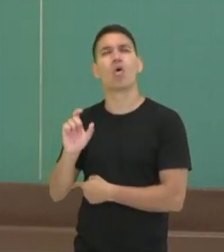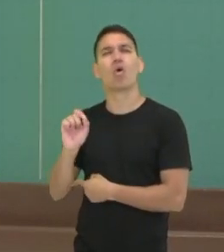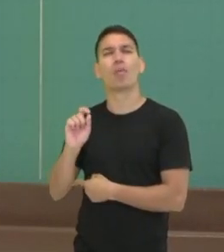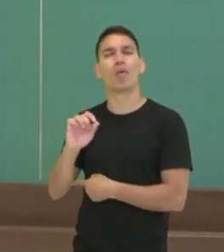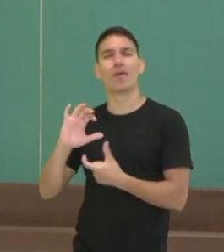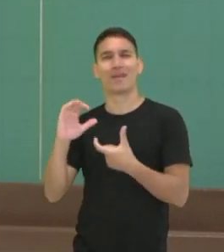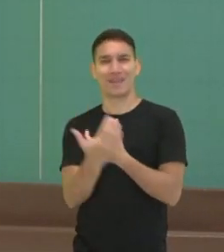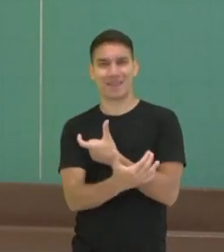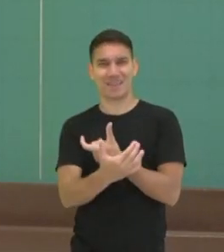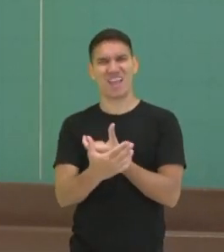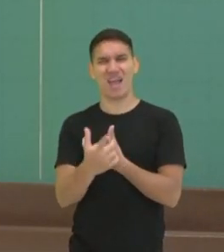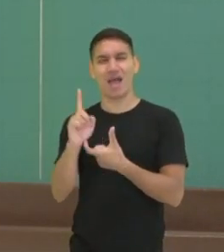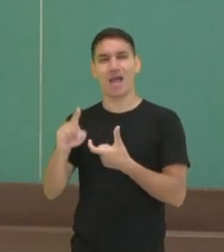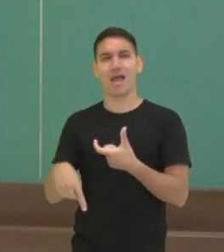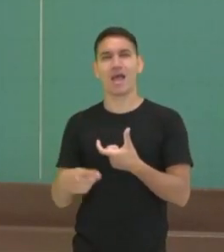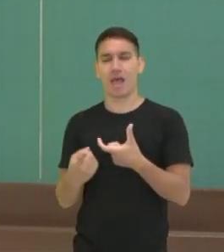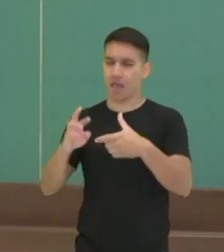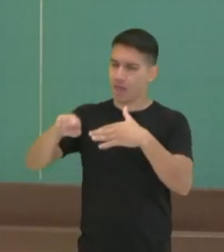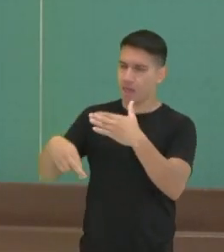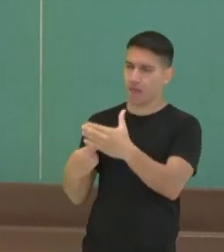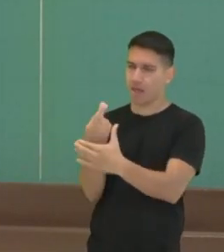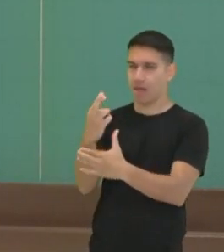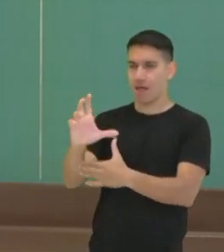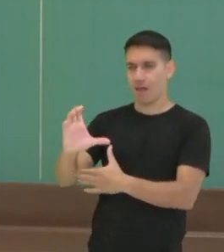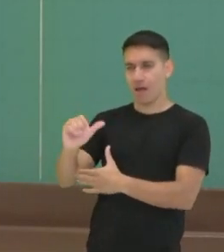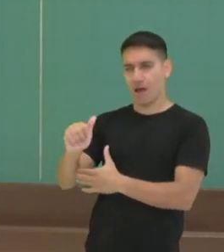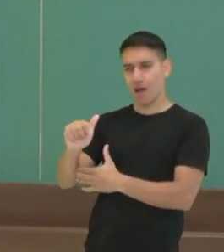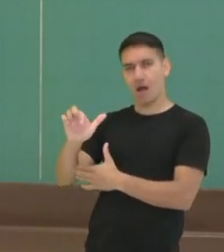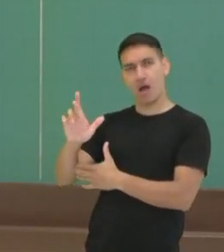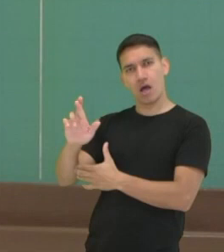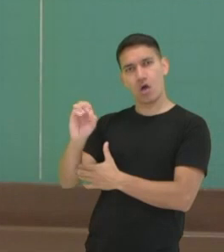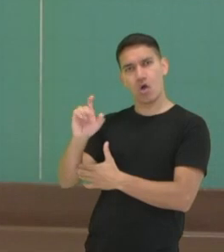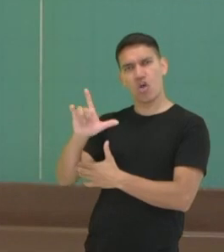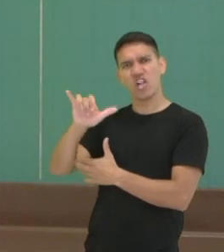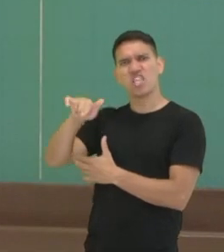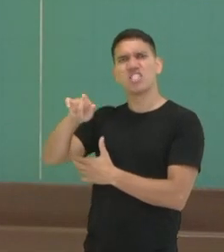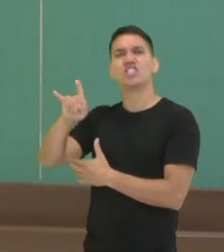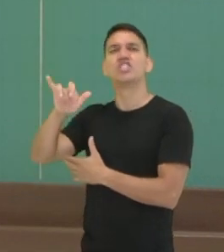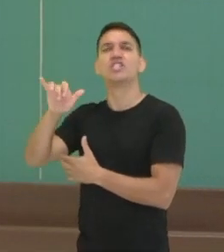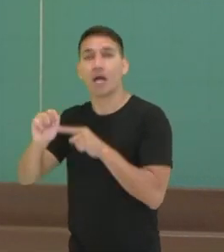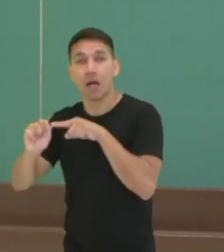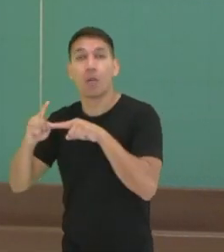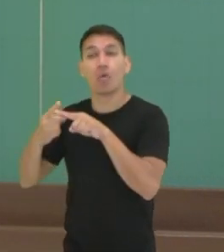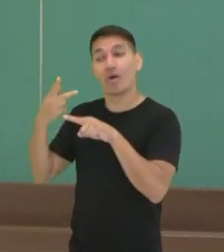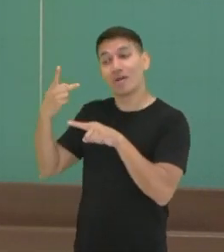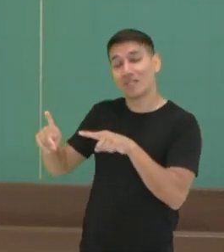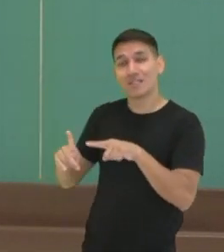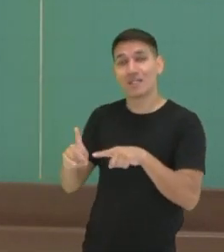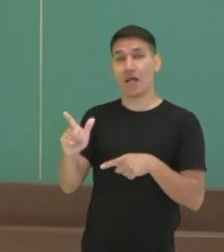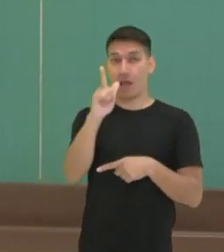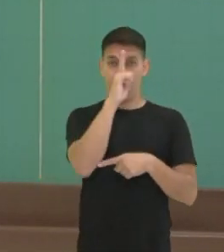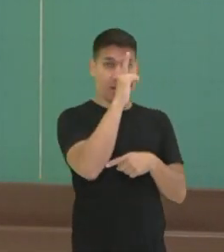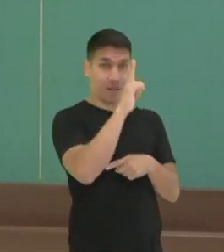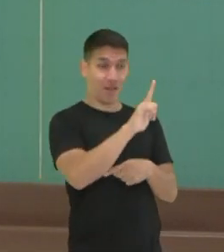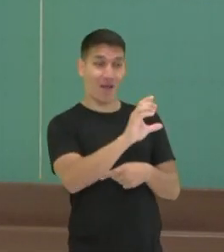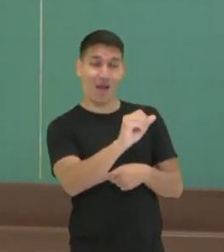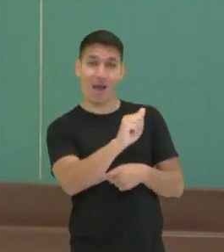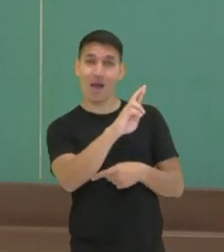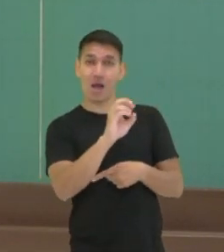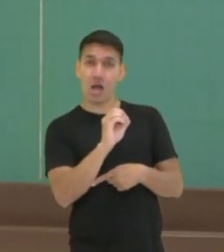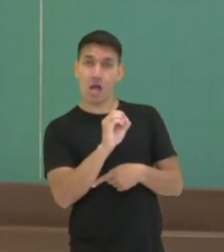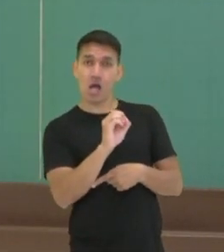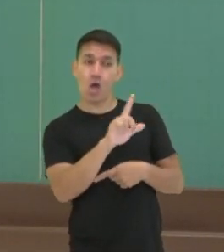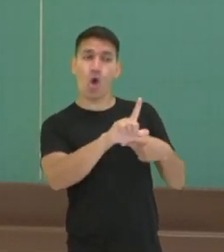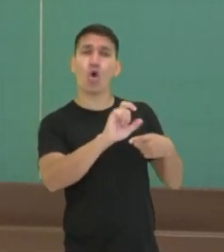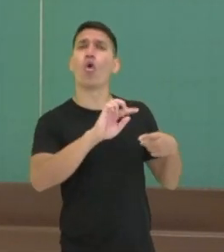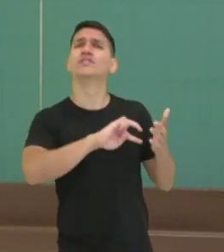que é Renascença carolíngia, porque o nome dele, Carlos, no latim é Carolus, por isso que é carolíngia, e significa forte. O que